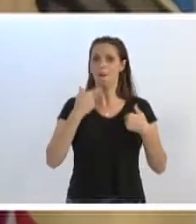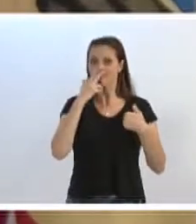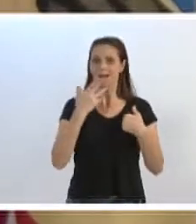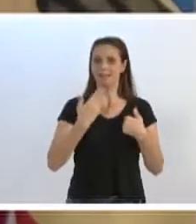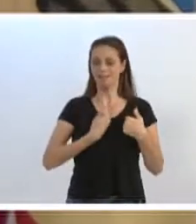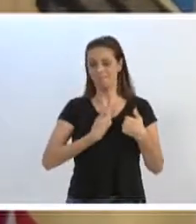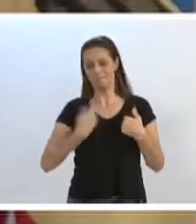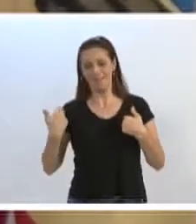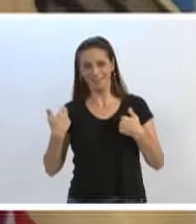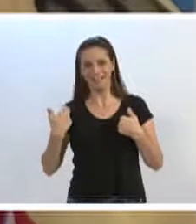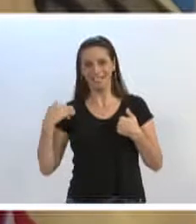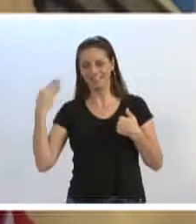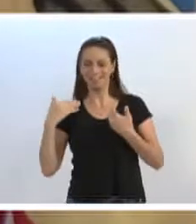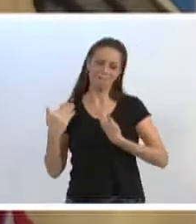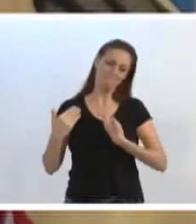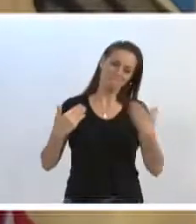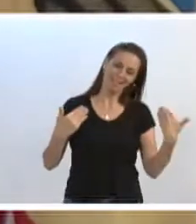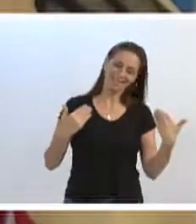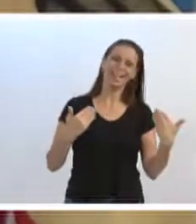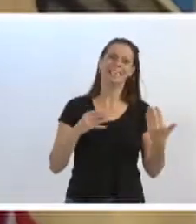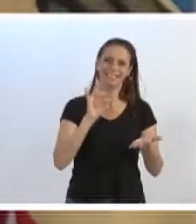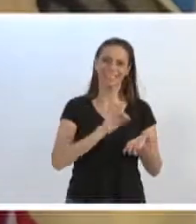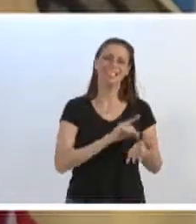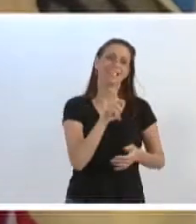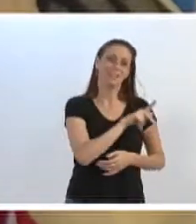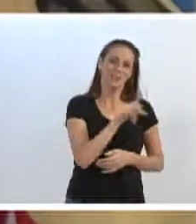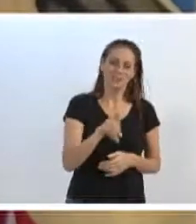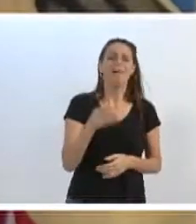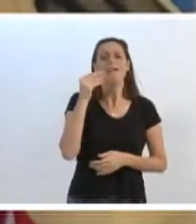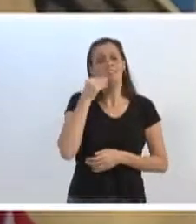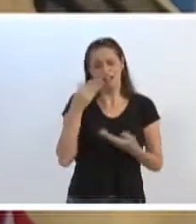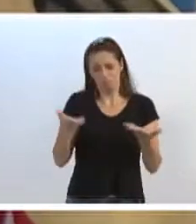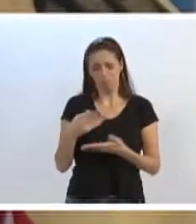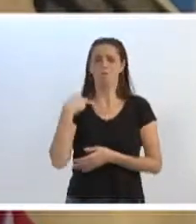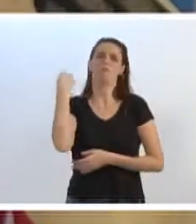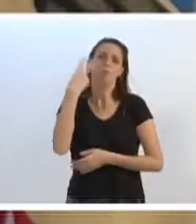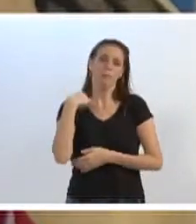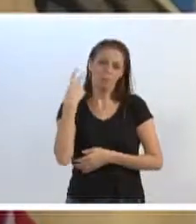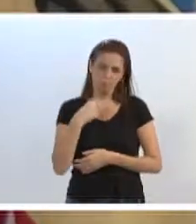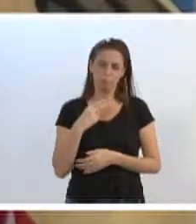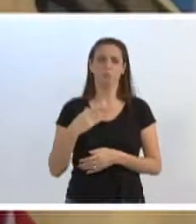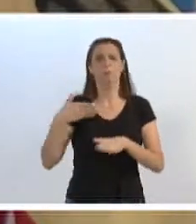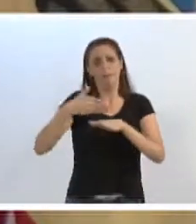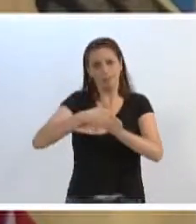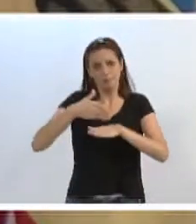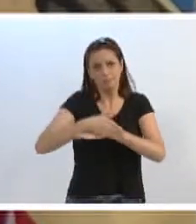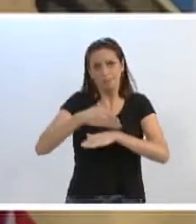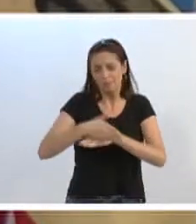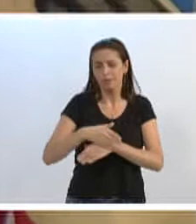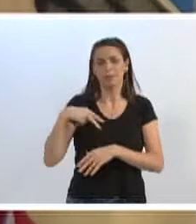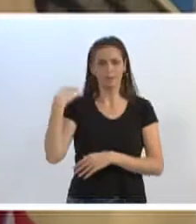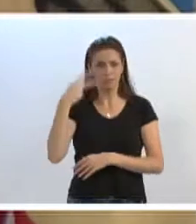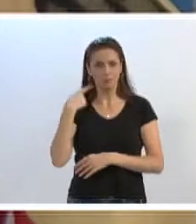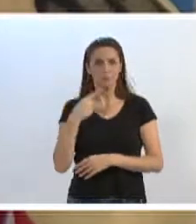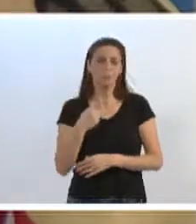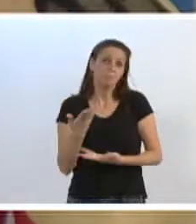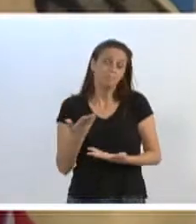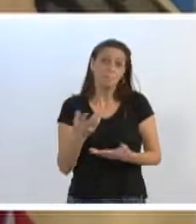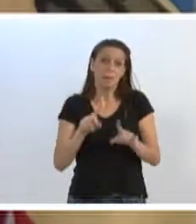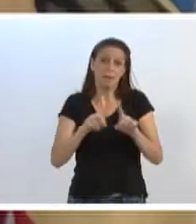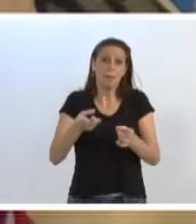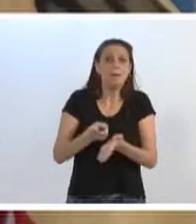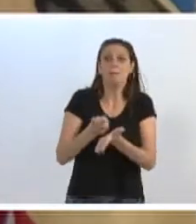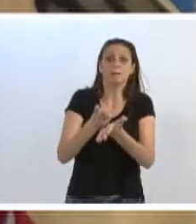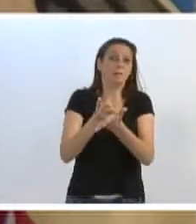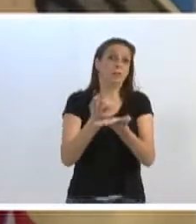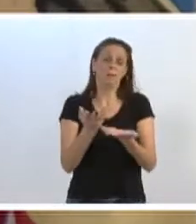outro. Hoje, ocupo por um tempo, aqui, minha participação pública, na vida pública, através de mandato eleitoral, é algo incerto, é algo que a gente